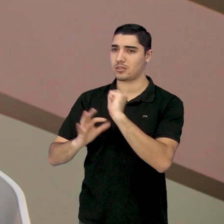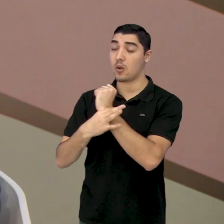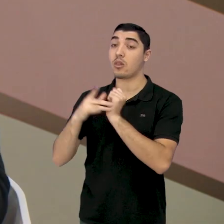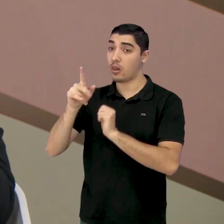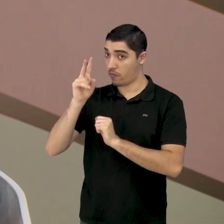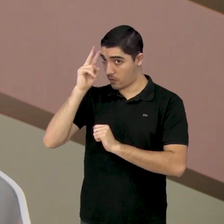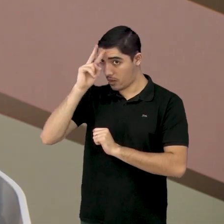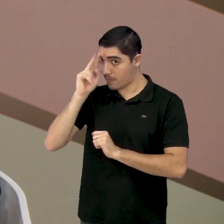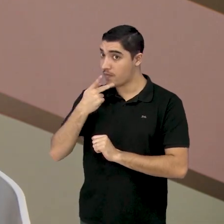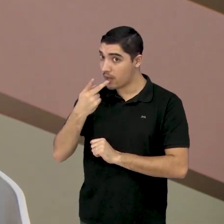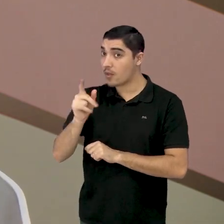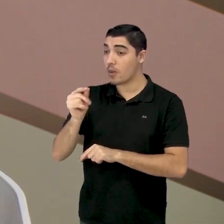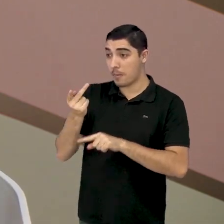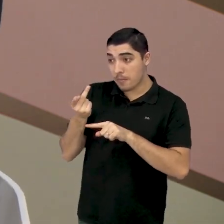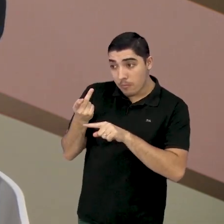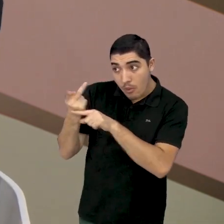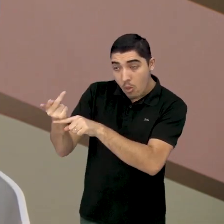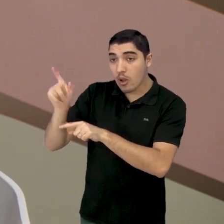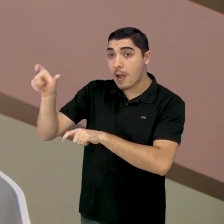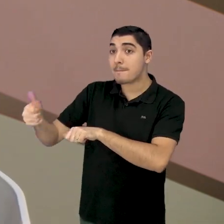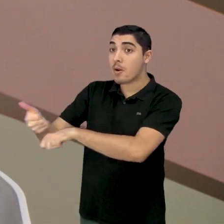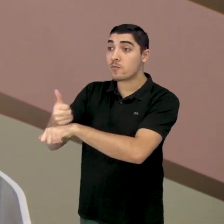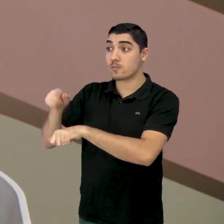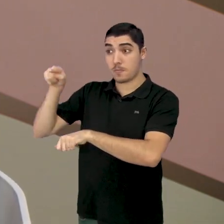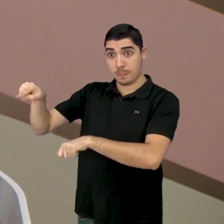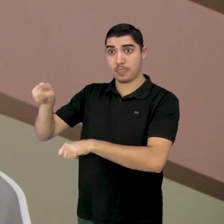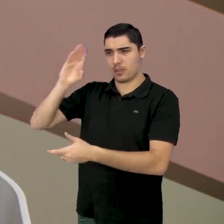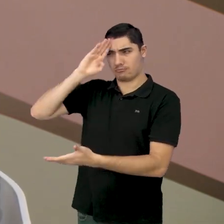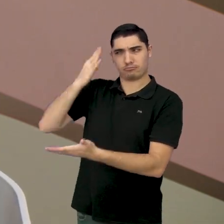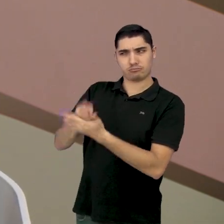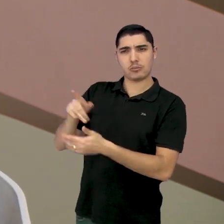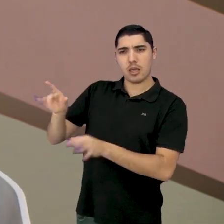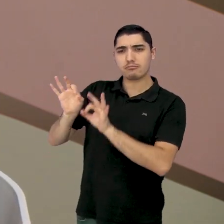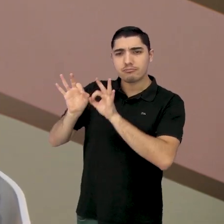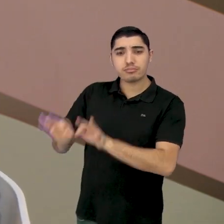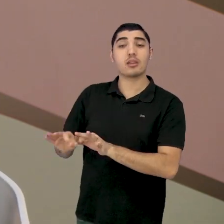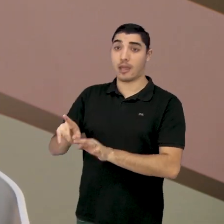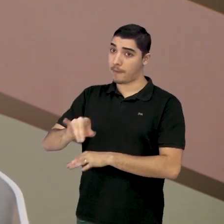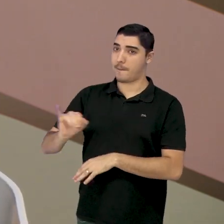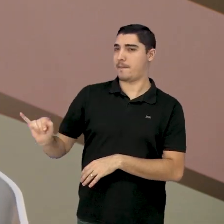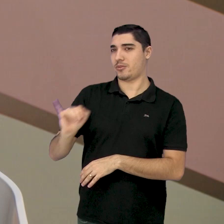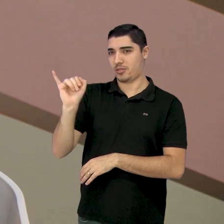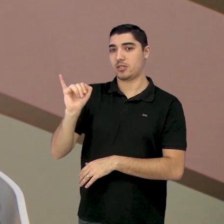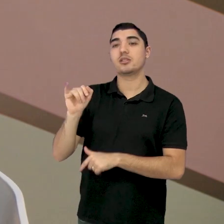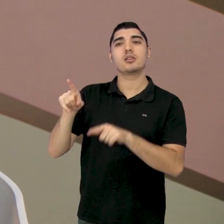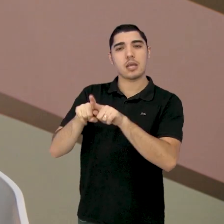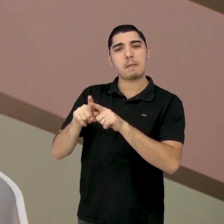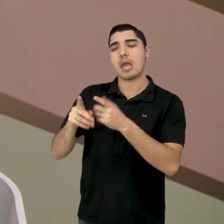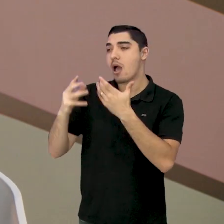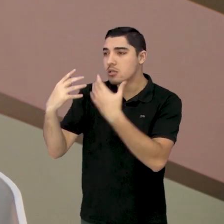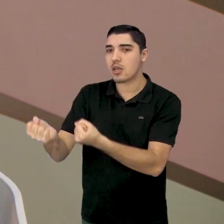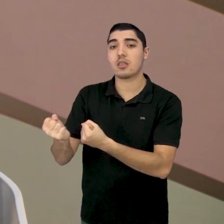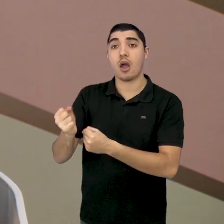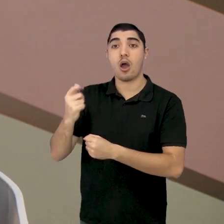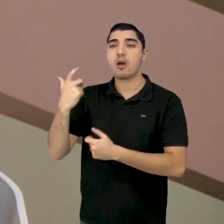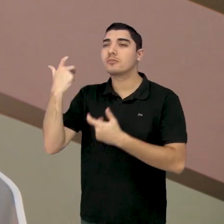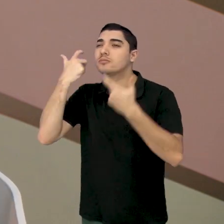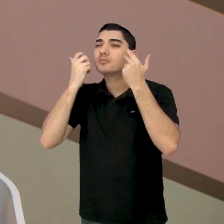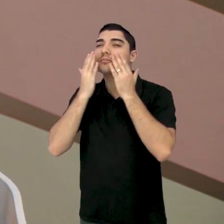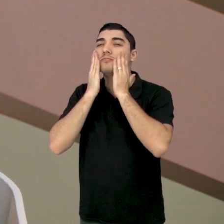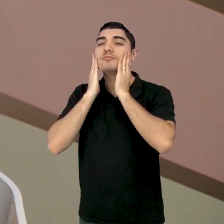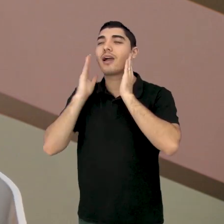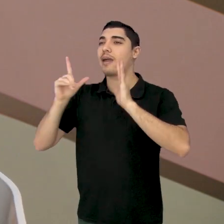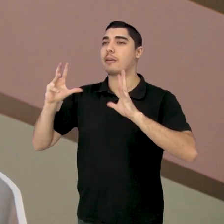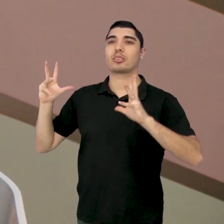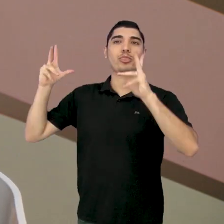Como eu falei, procurar um profissional que você confie, né? Que vai trazer essa segurança para você, que eu acho que isso é muito importante. E se jogar, gente. O Botox